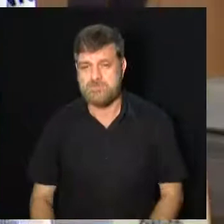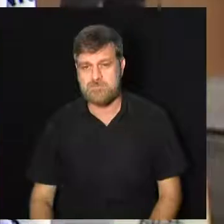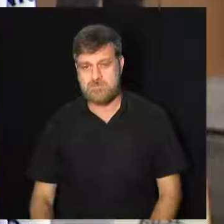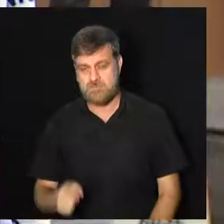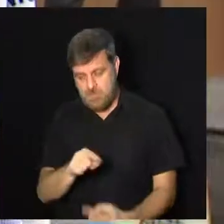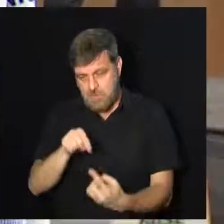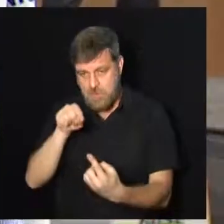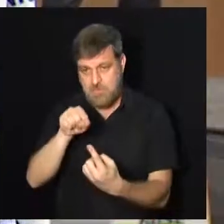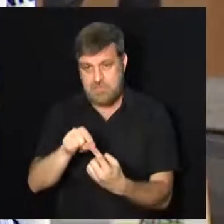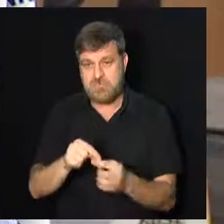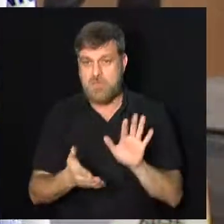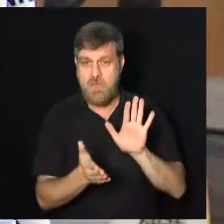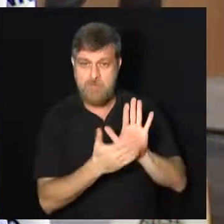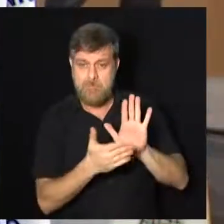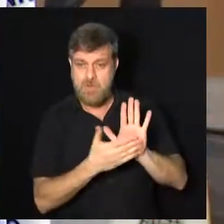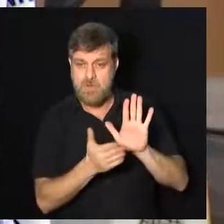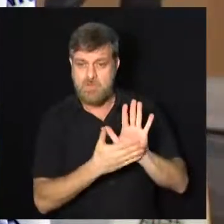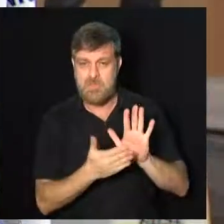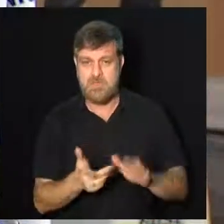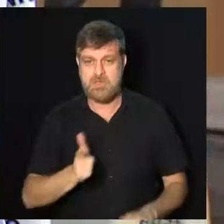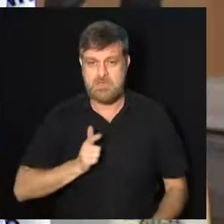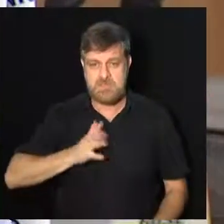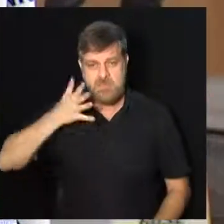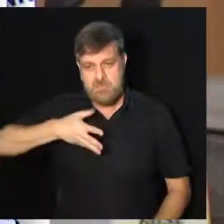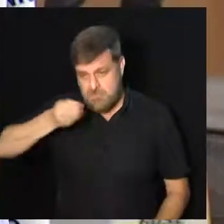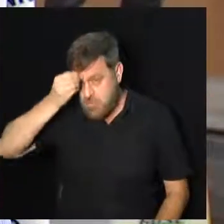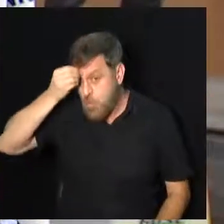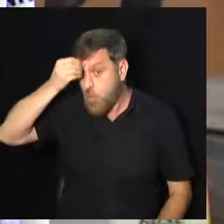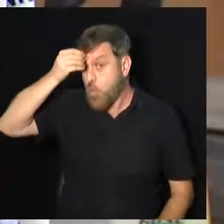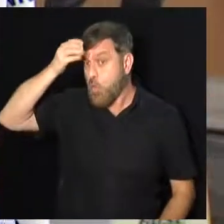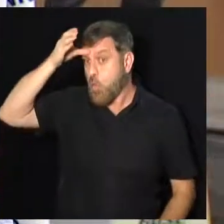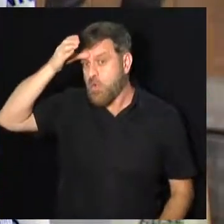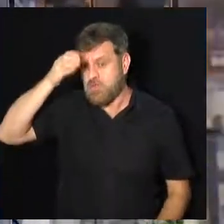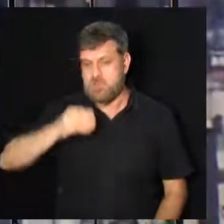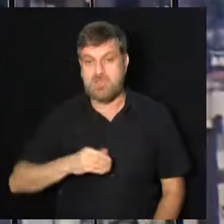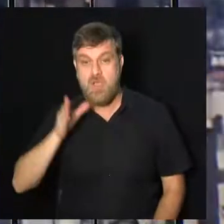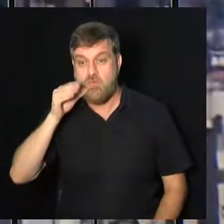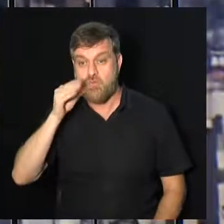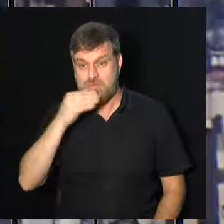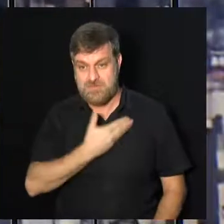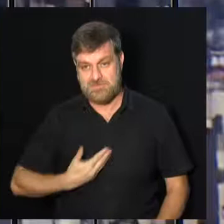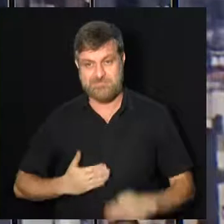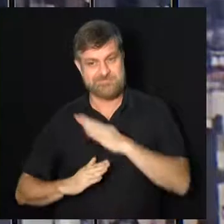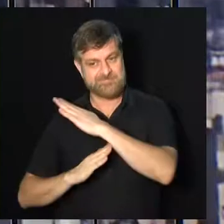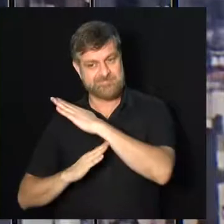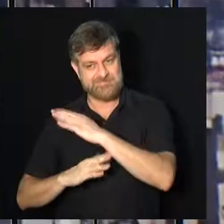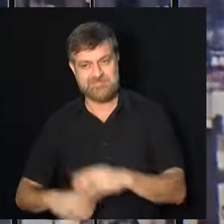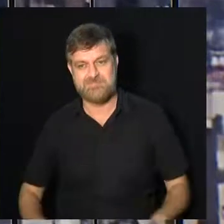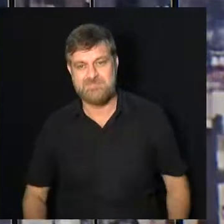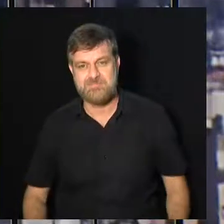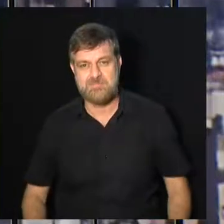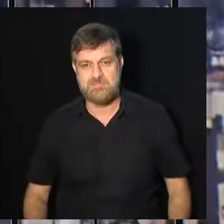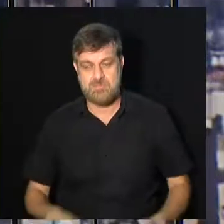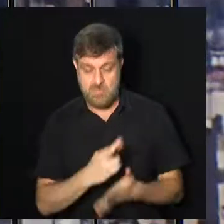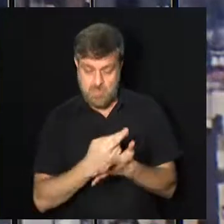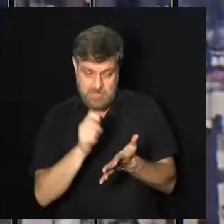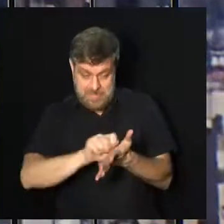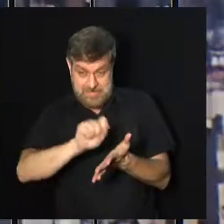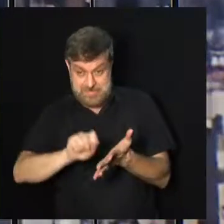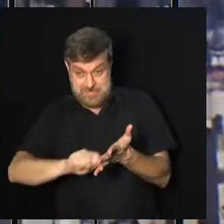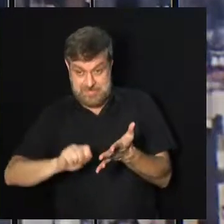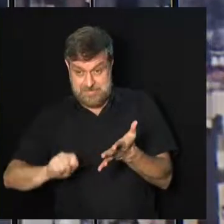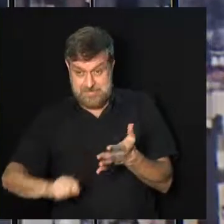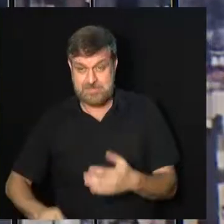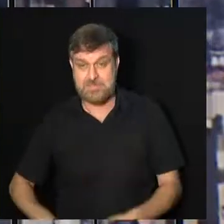é o objetivo, de propor essa atualização e esse conhecimento para o pessoal aí da Câmara. Em requerimento, o